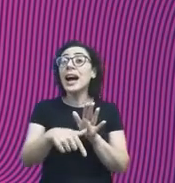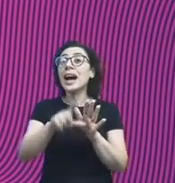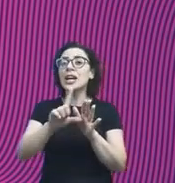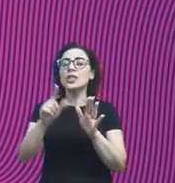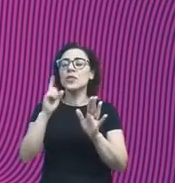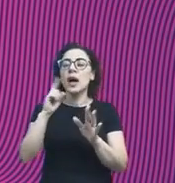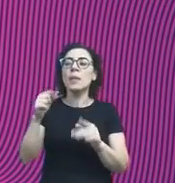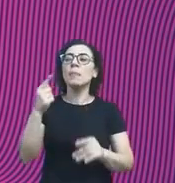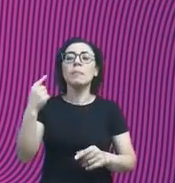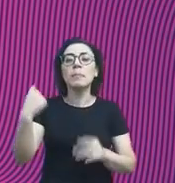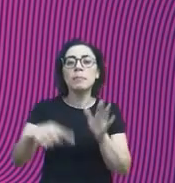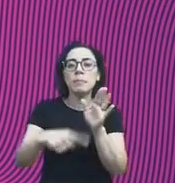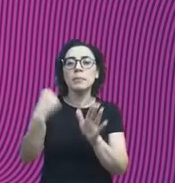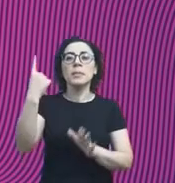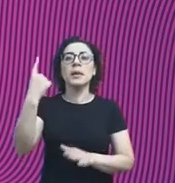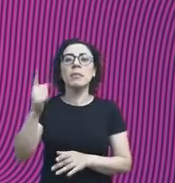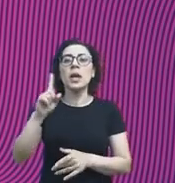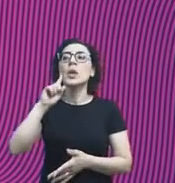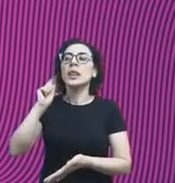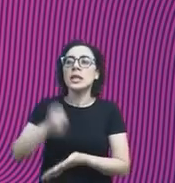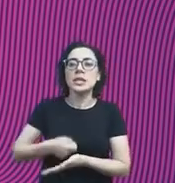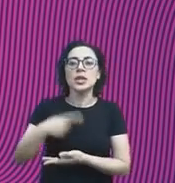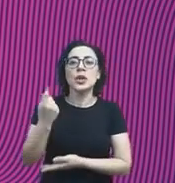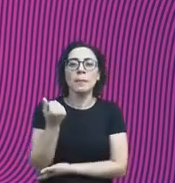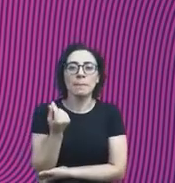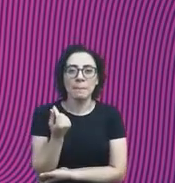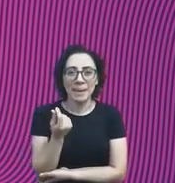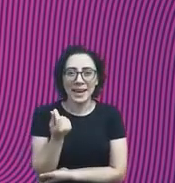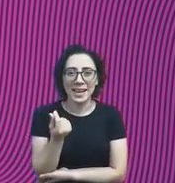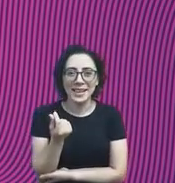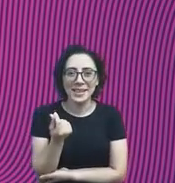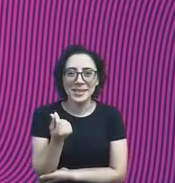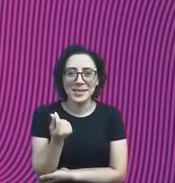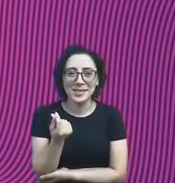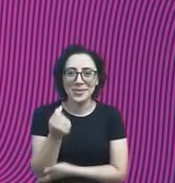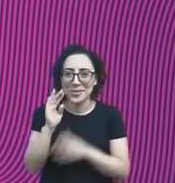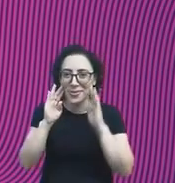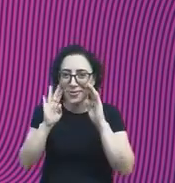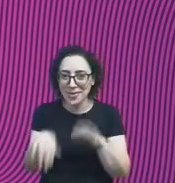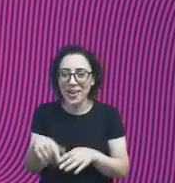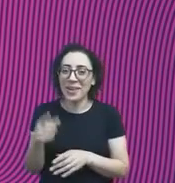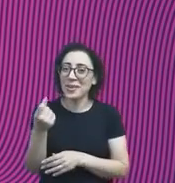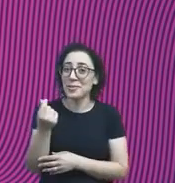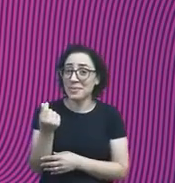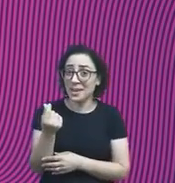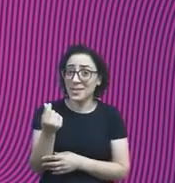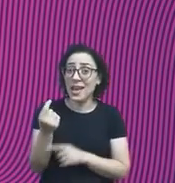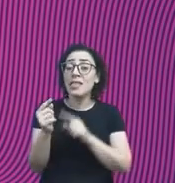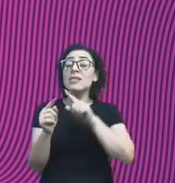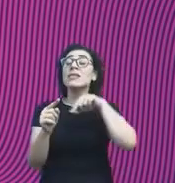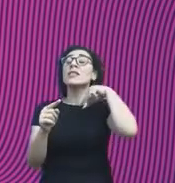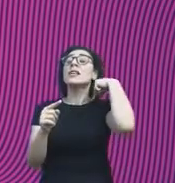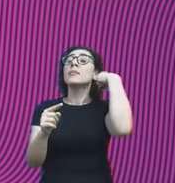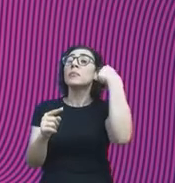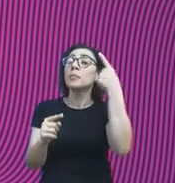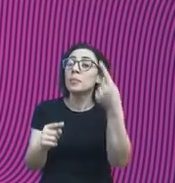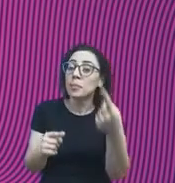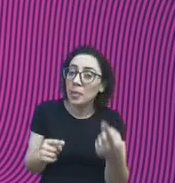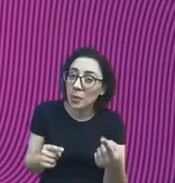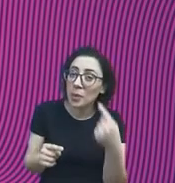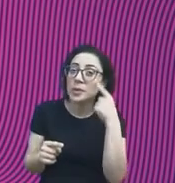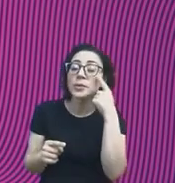atingir determinadas populações, e aí depois vai ver se pode oferecer alguma coisa com